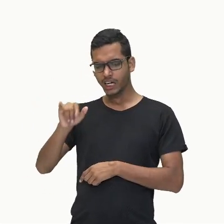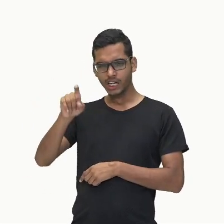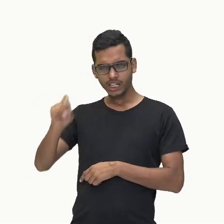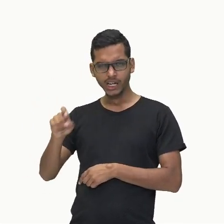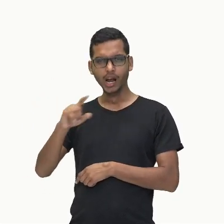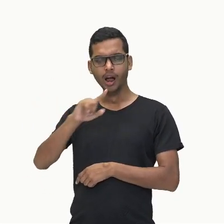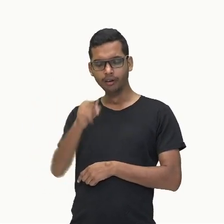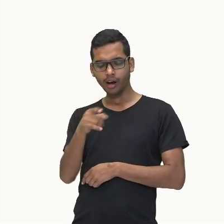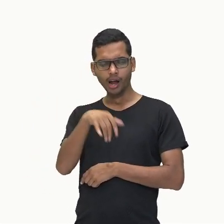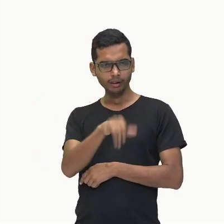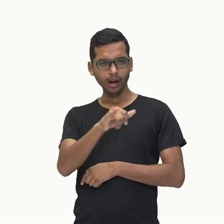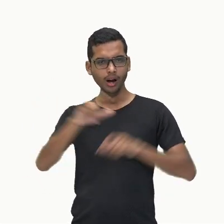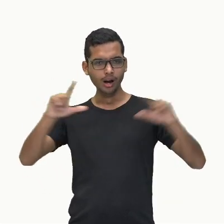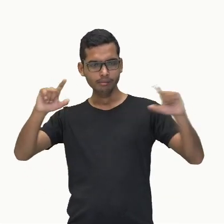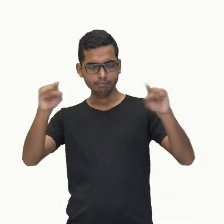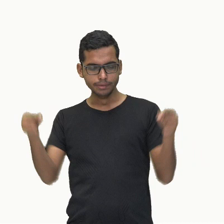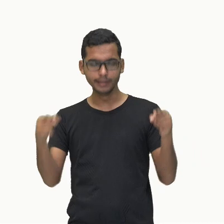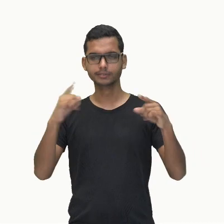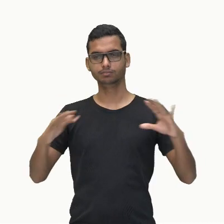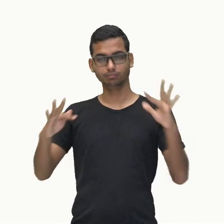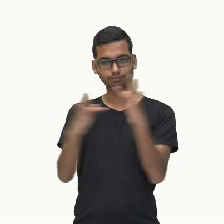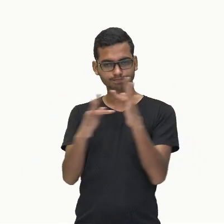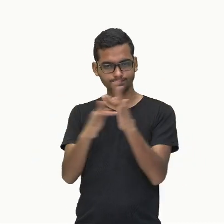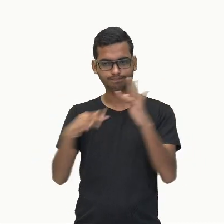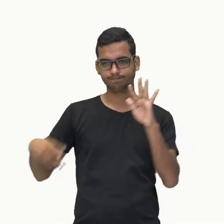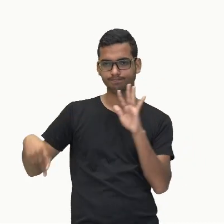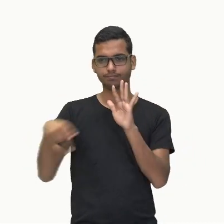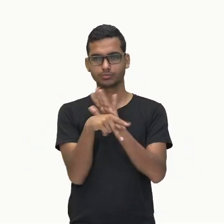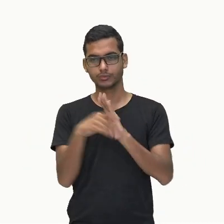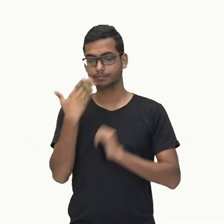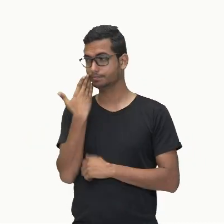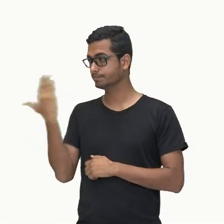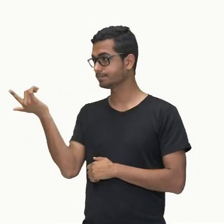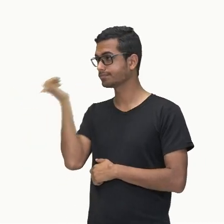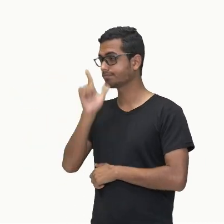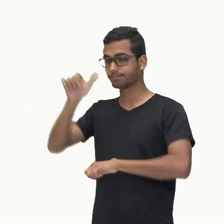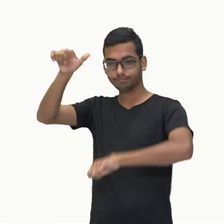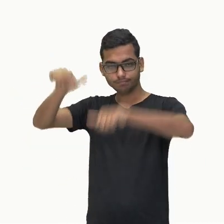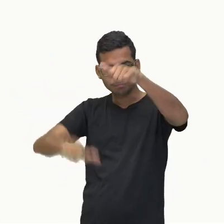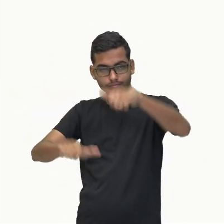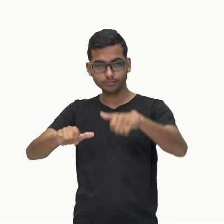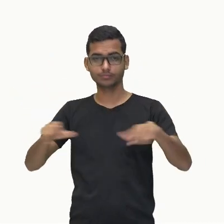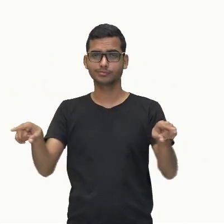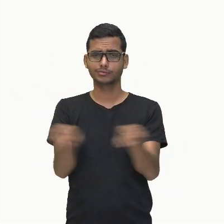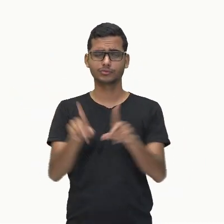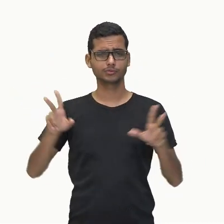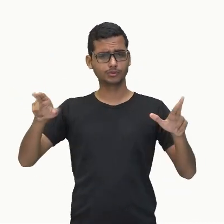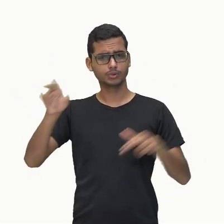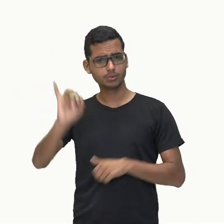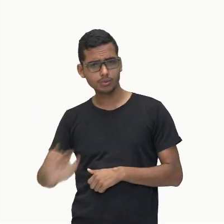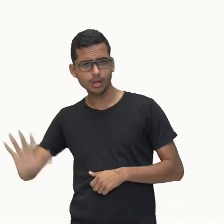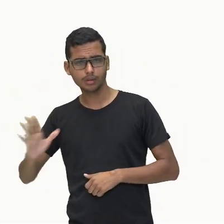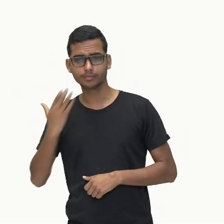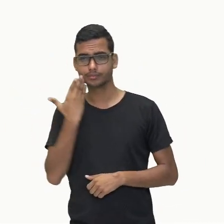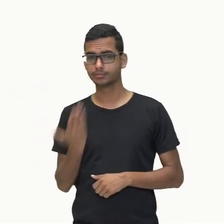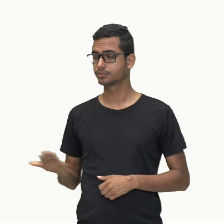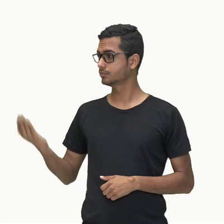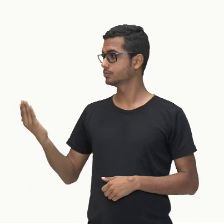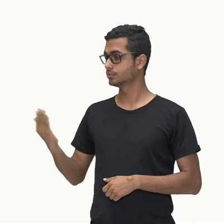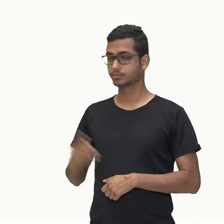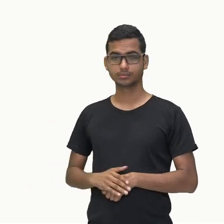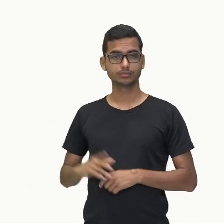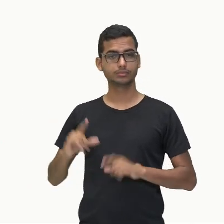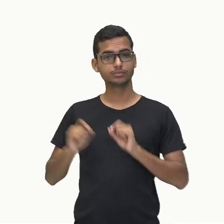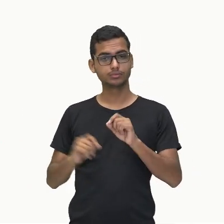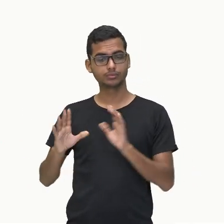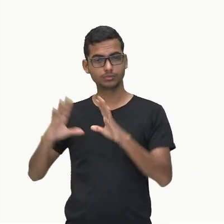A gente já viu aqui como analisar o domínio. E a mesma coisa é a imagem. A imagem é o conjunto